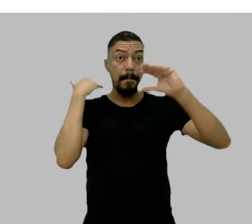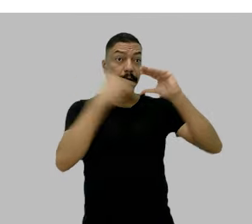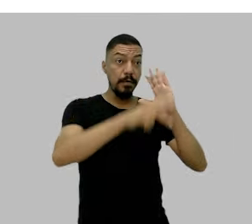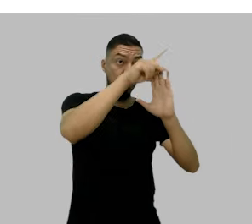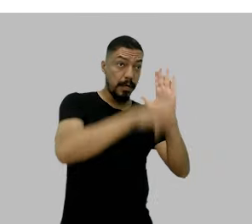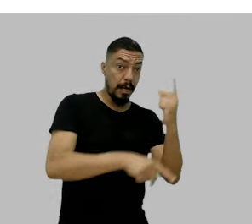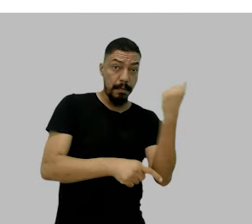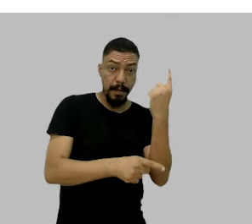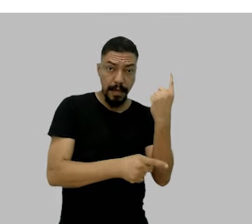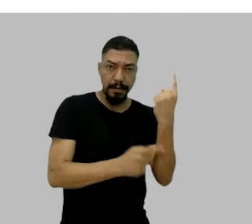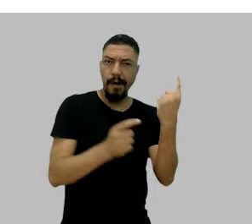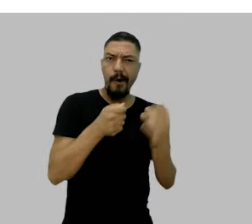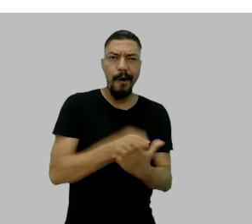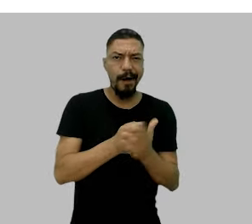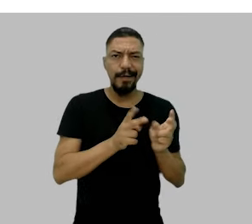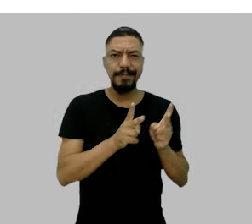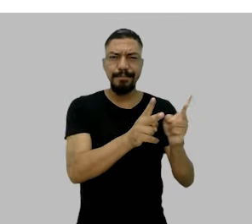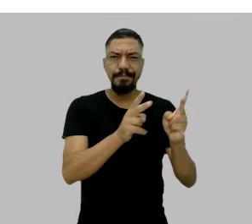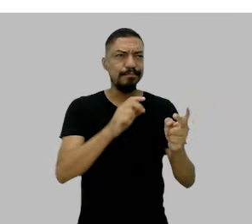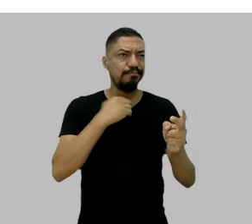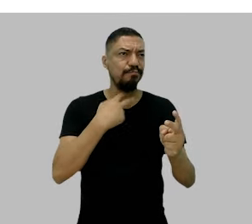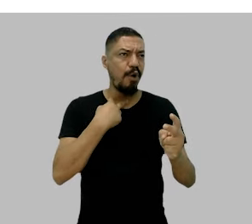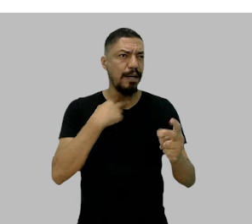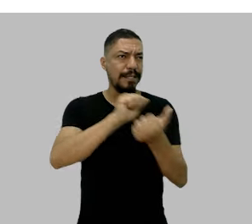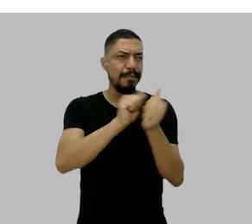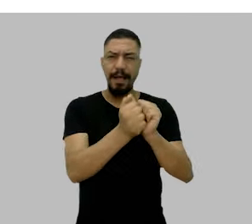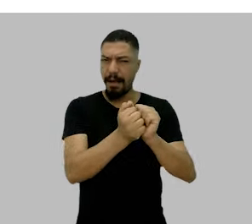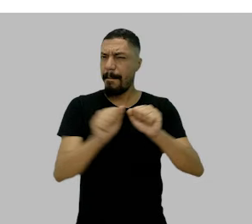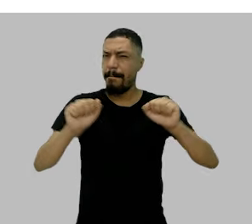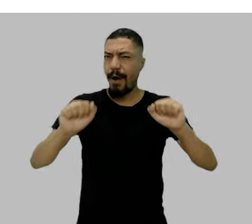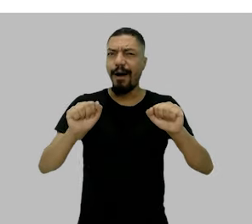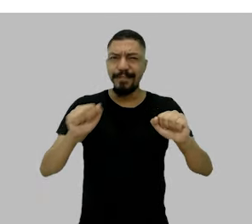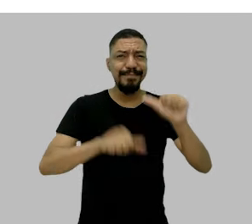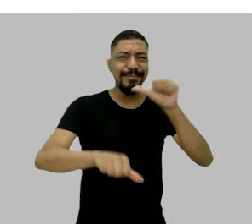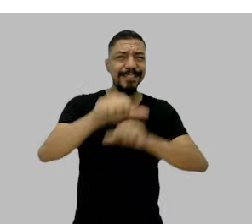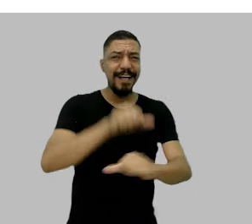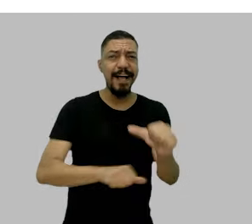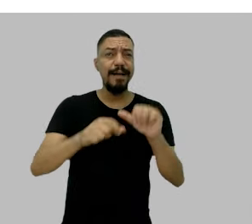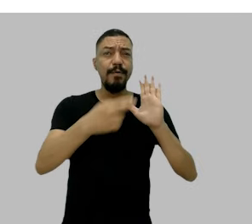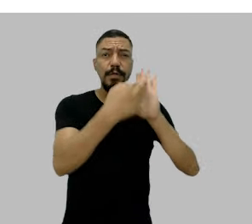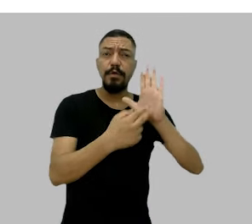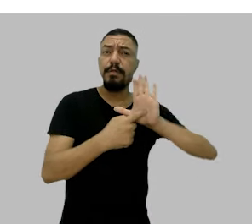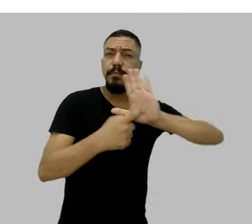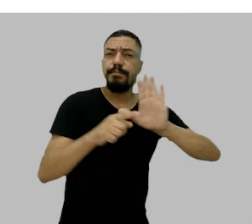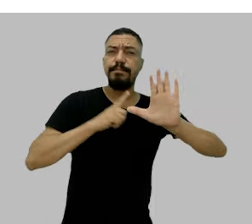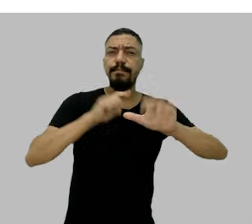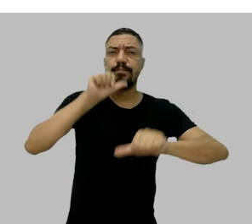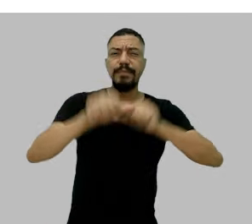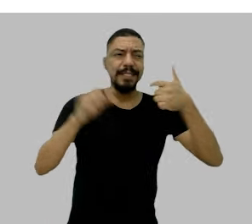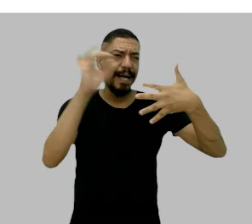pode sofrer mudanças. O relatório vai mostrar como que essas mudanças aconteceram até que ocorresse o registro